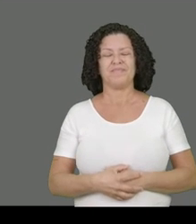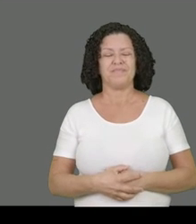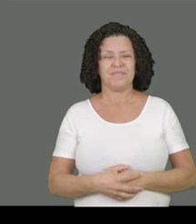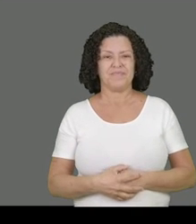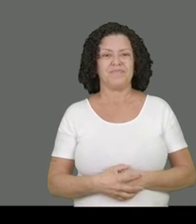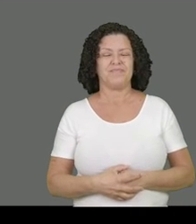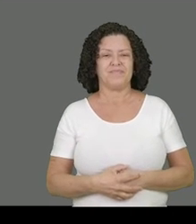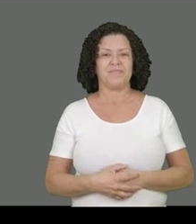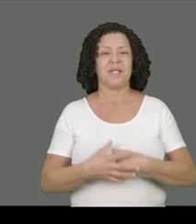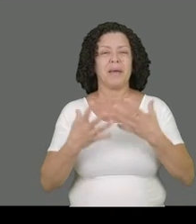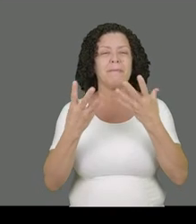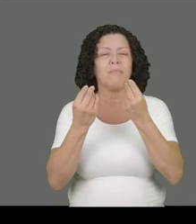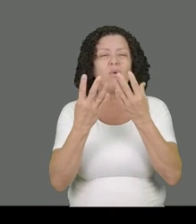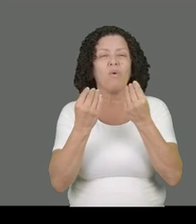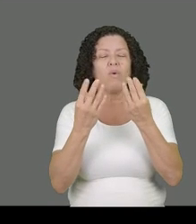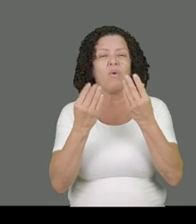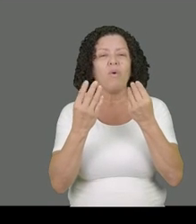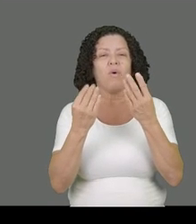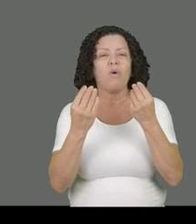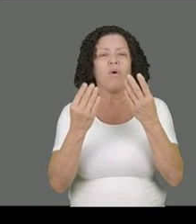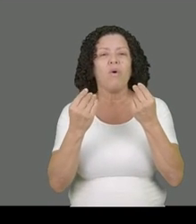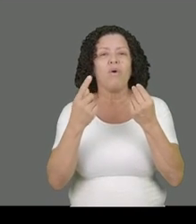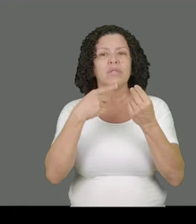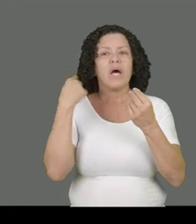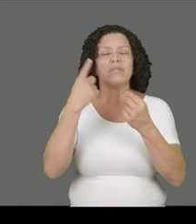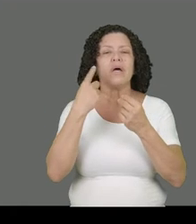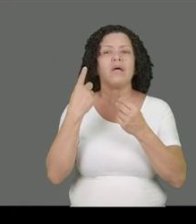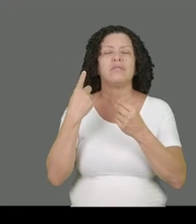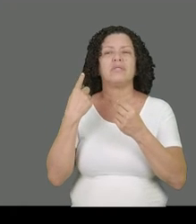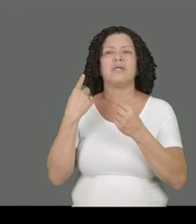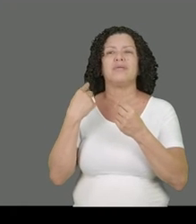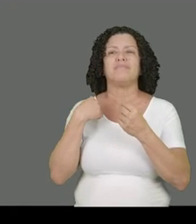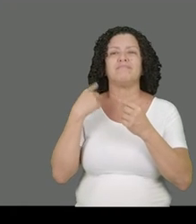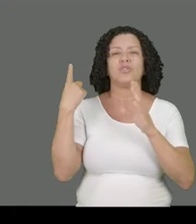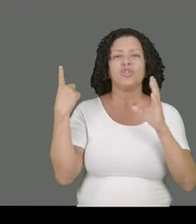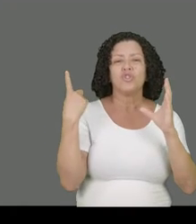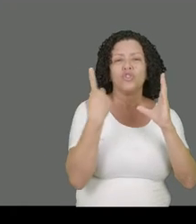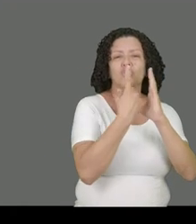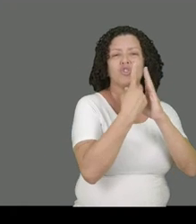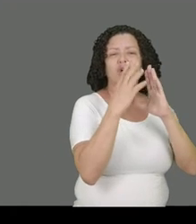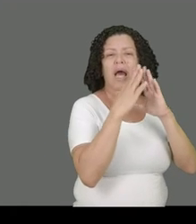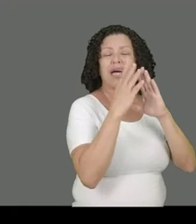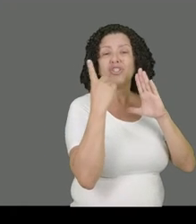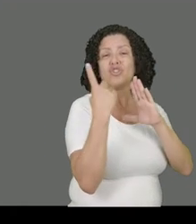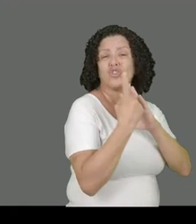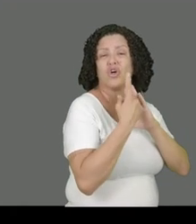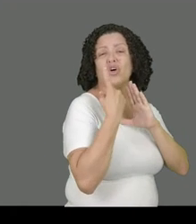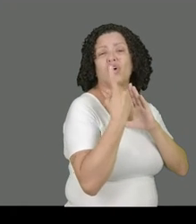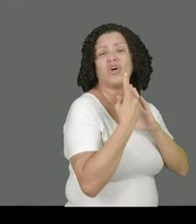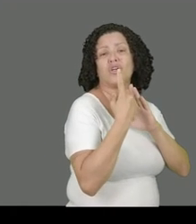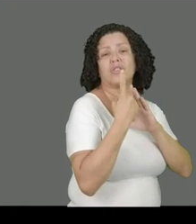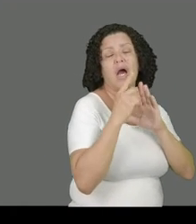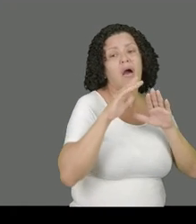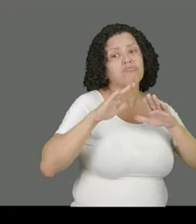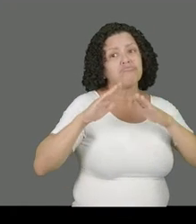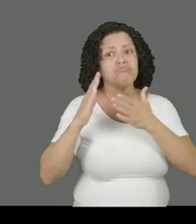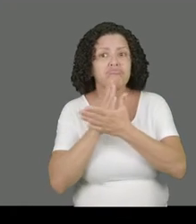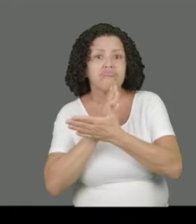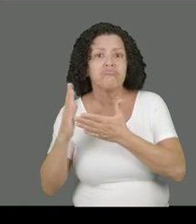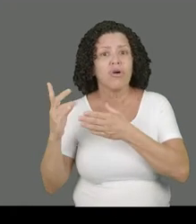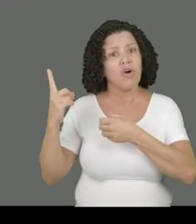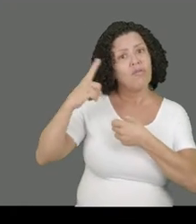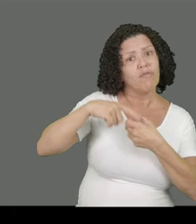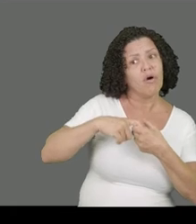do Covid-19, em que muitos de nós ainda se encontram em estado de isolamento em suas casas, alguns